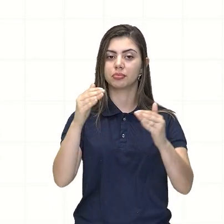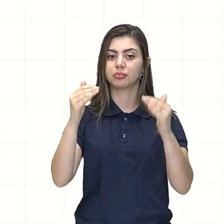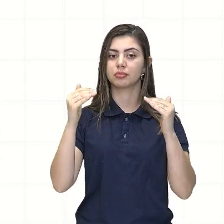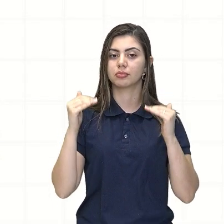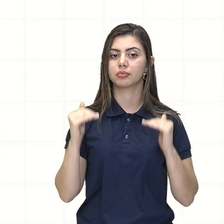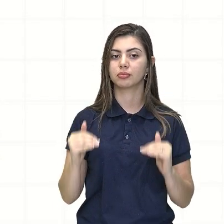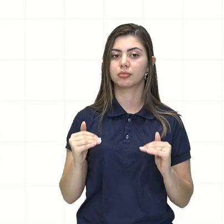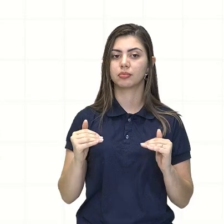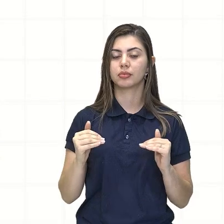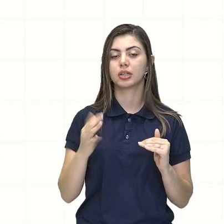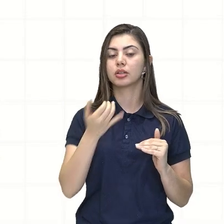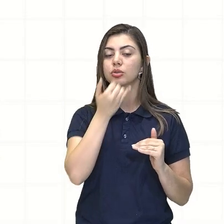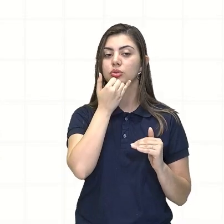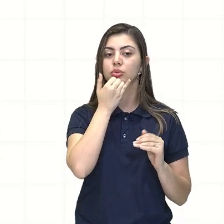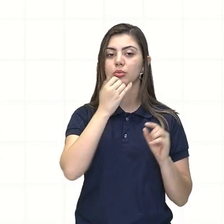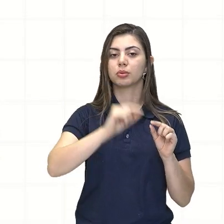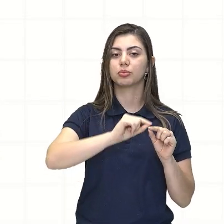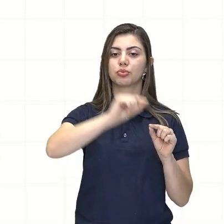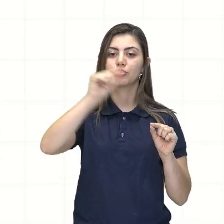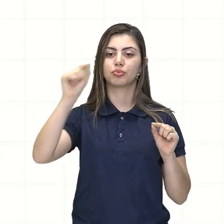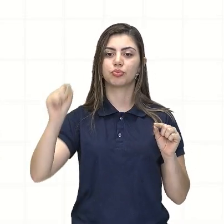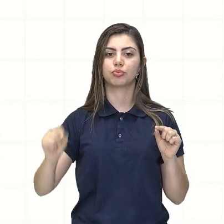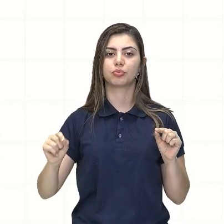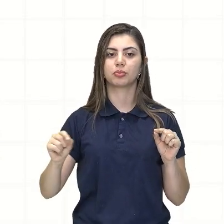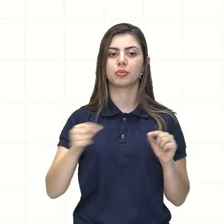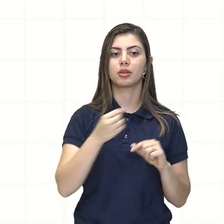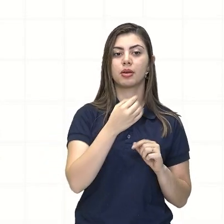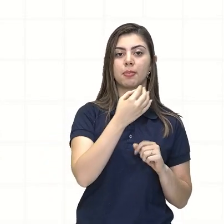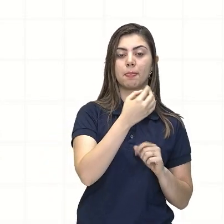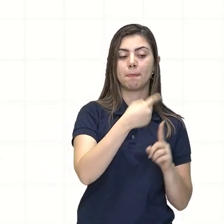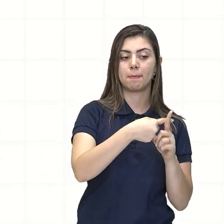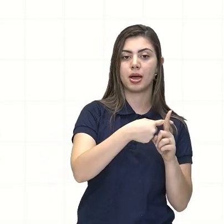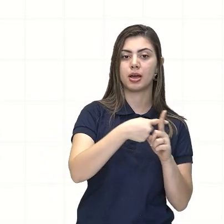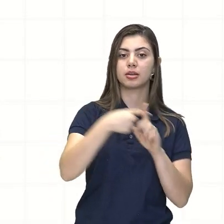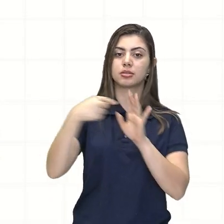Ó. Mais com menos.